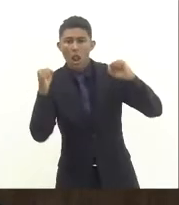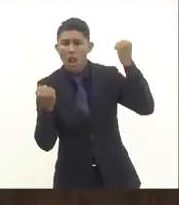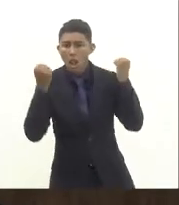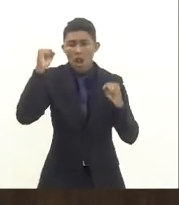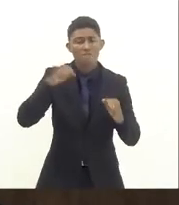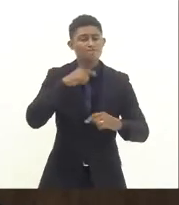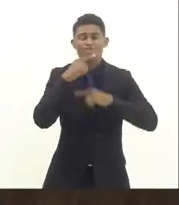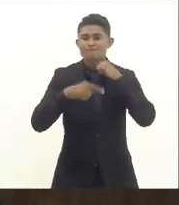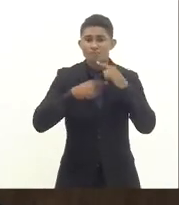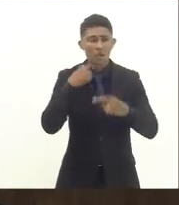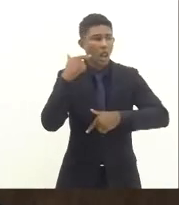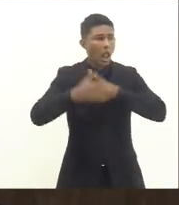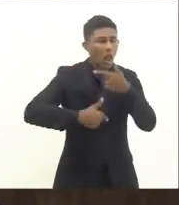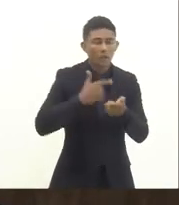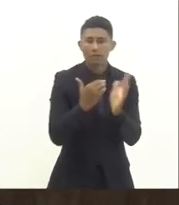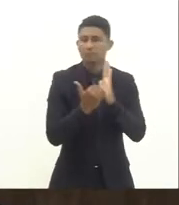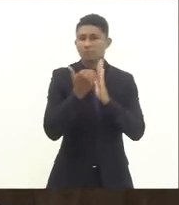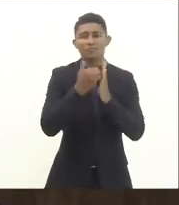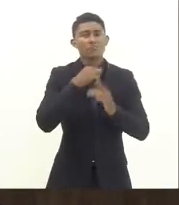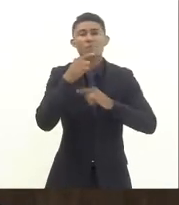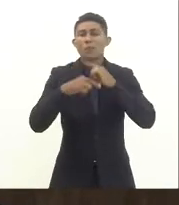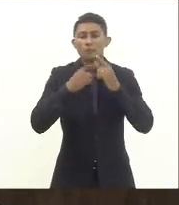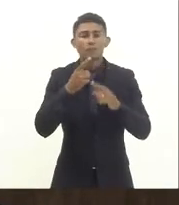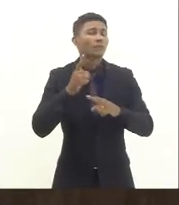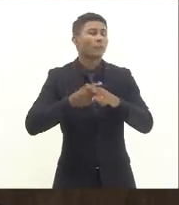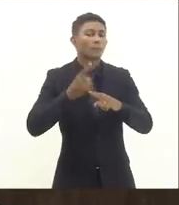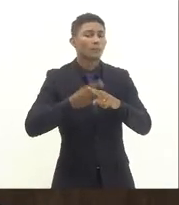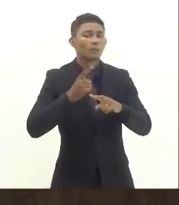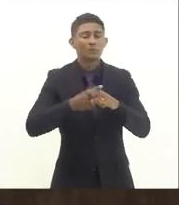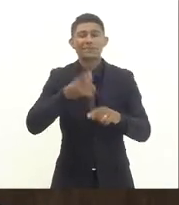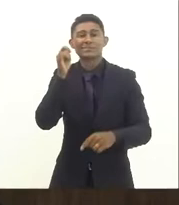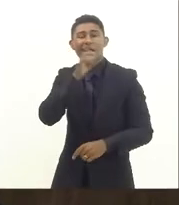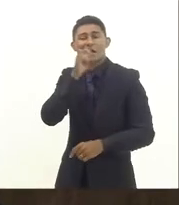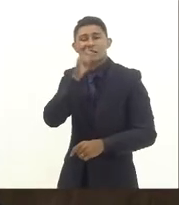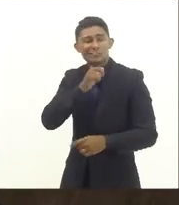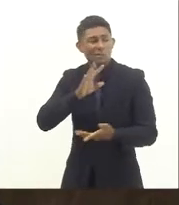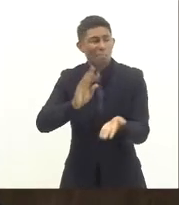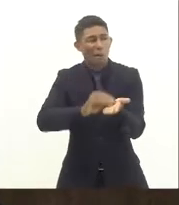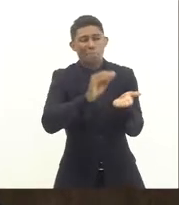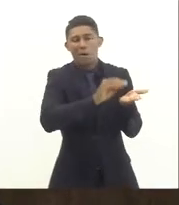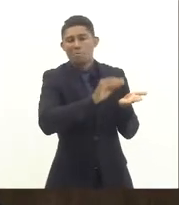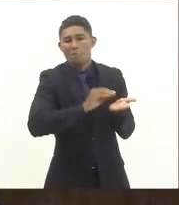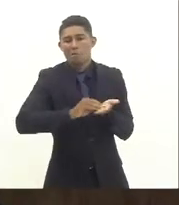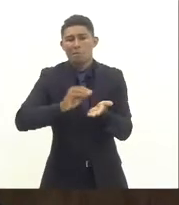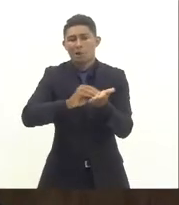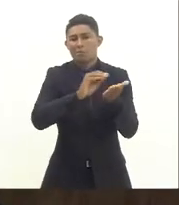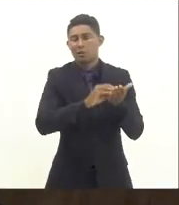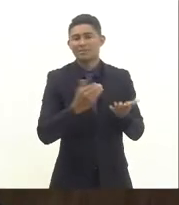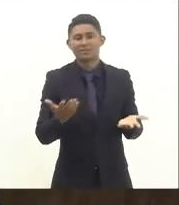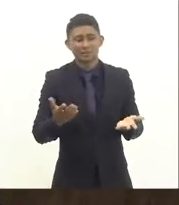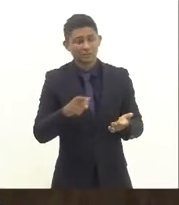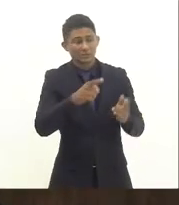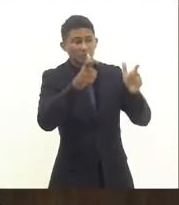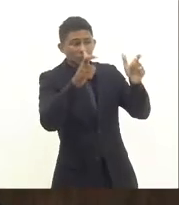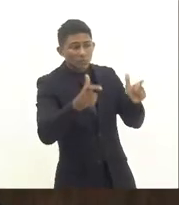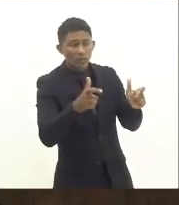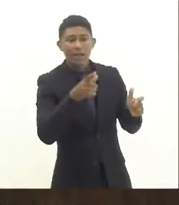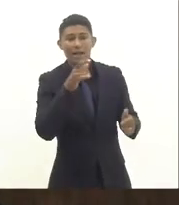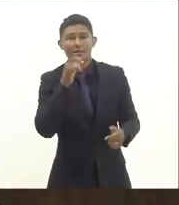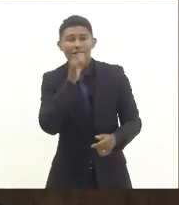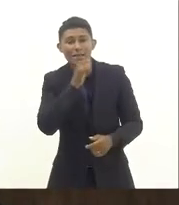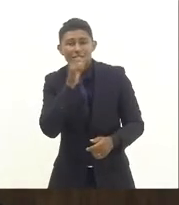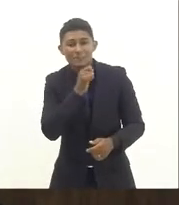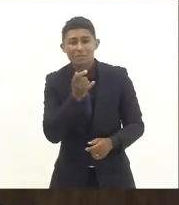gerar mais renda é tendo dificuldade de ter acesso a mais energia e tal situação do Parque energética que a legião é muito